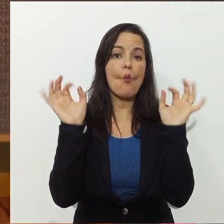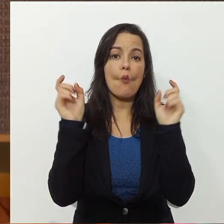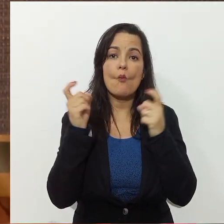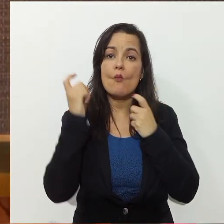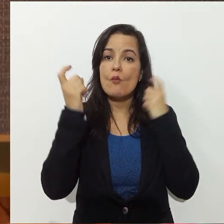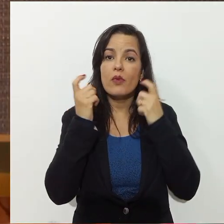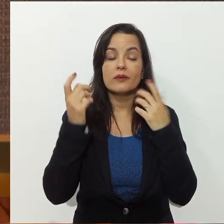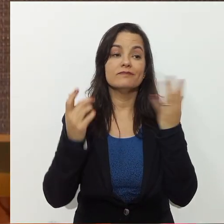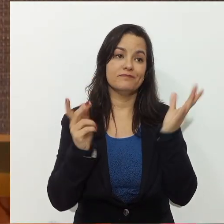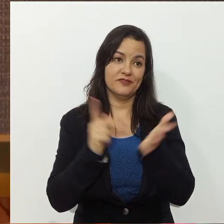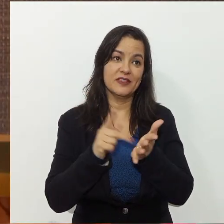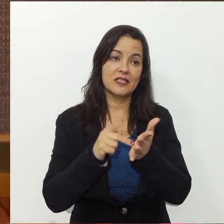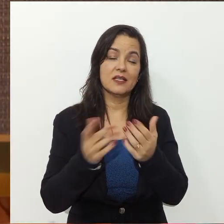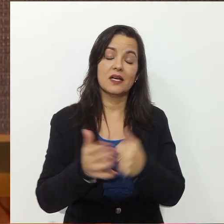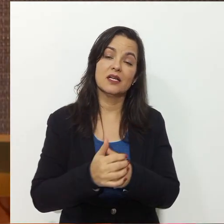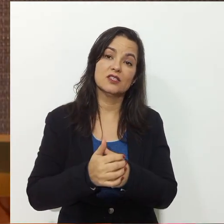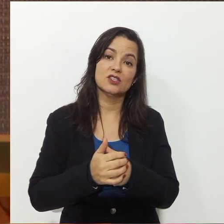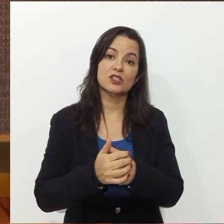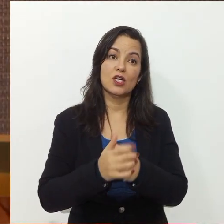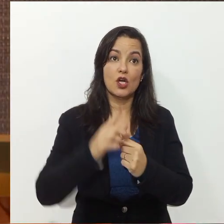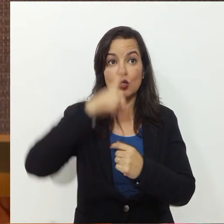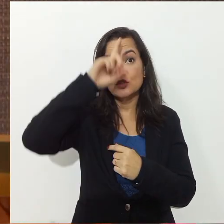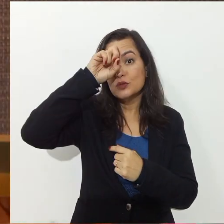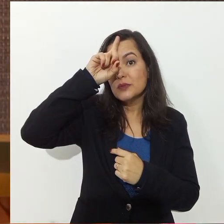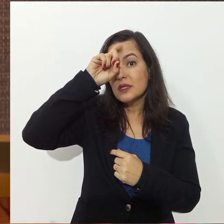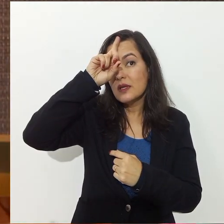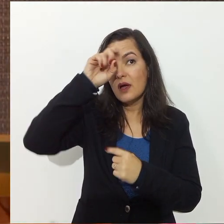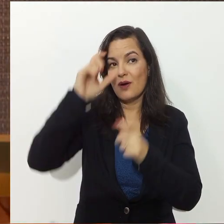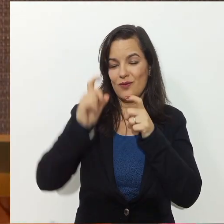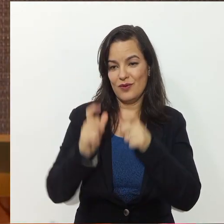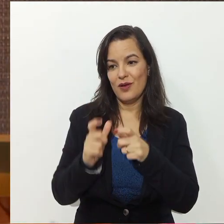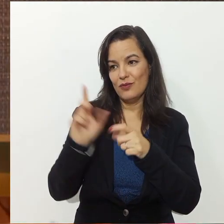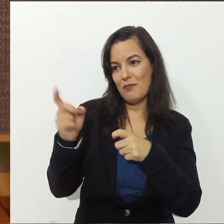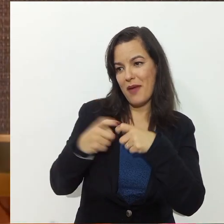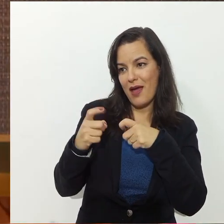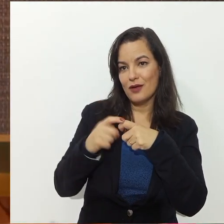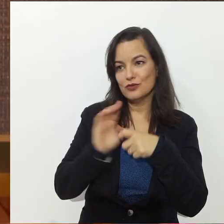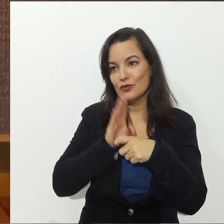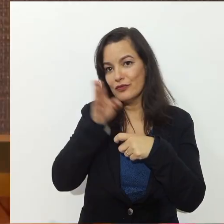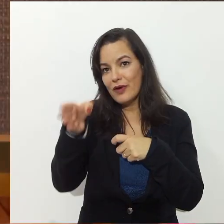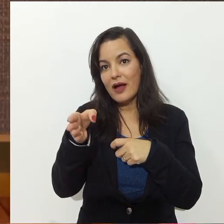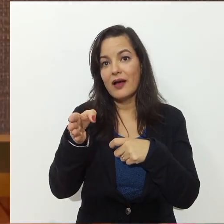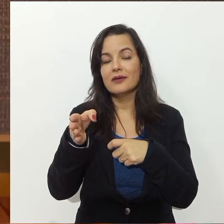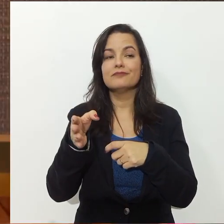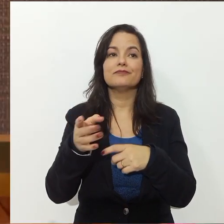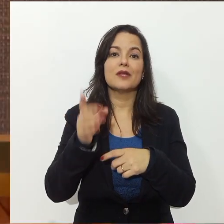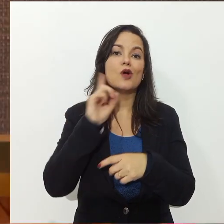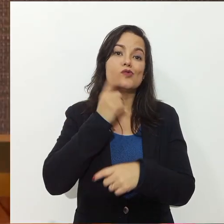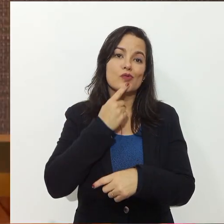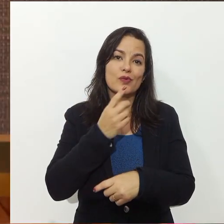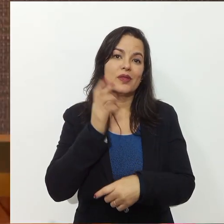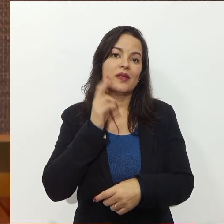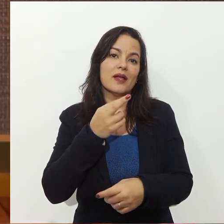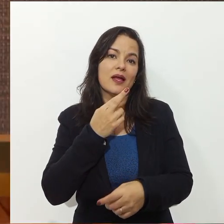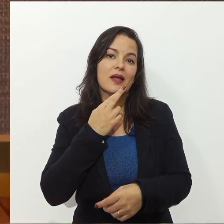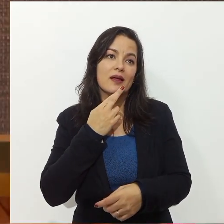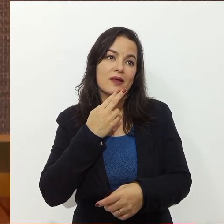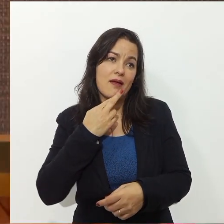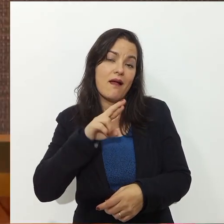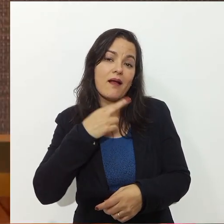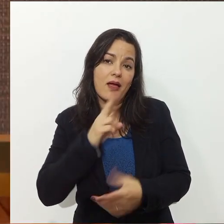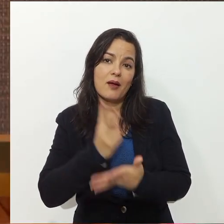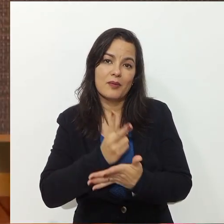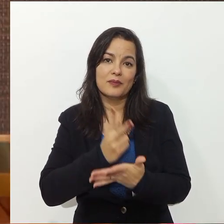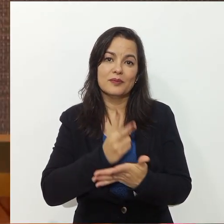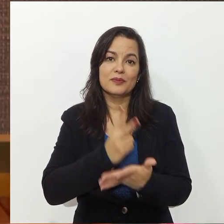Hospitais, clínicas, os surdos reclamam, né, da falta da acessibilidade nesses locais.